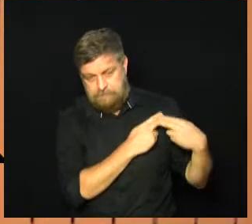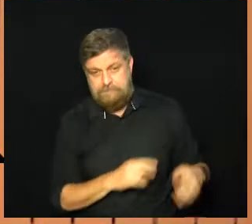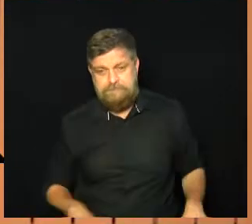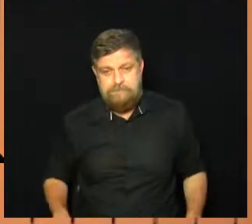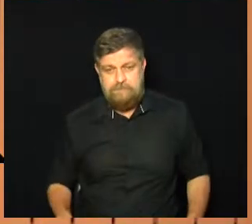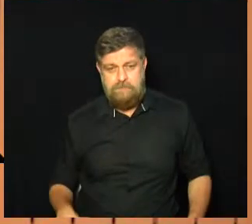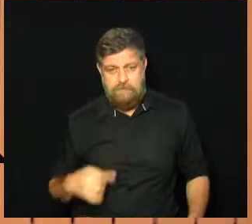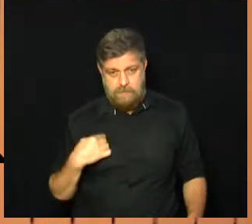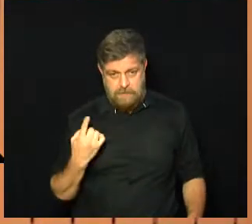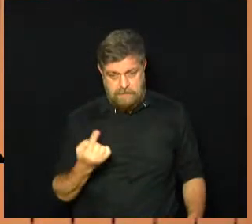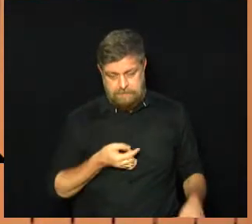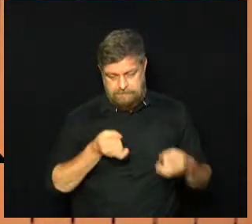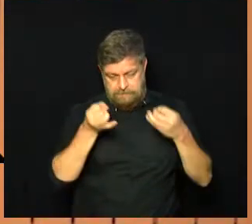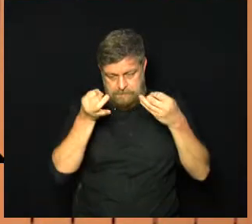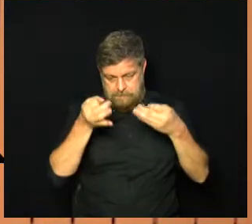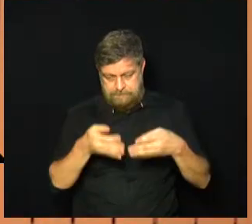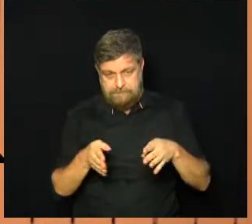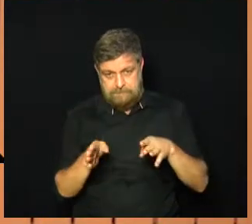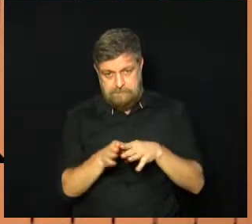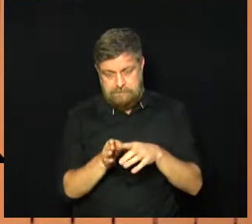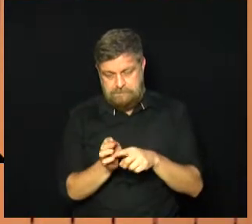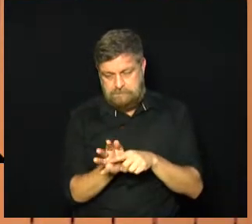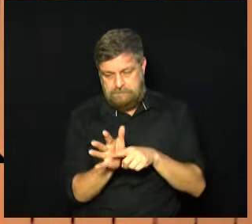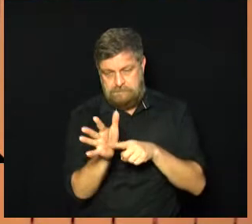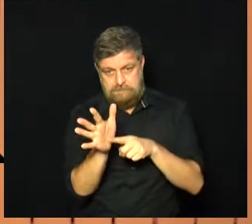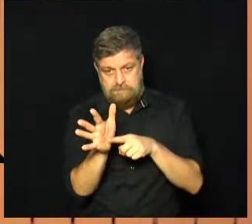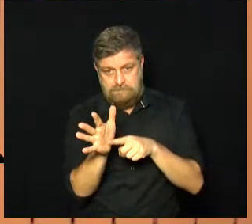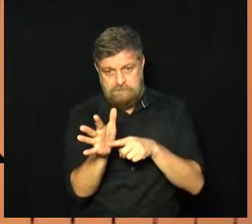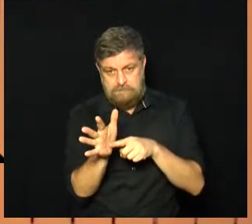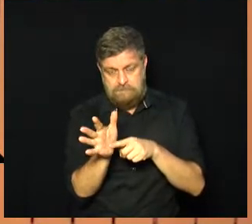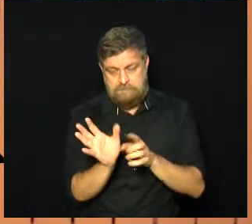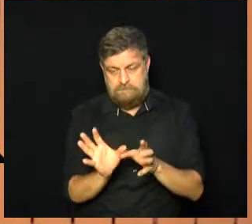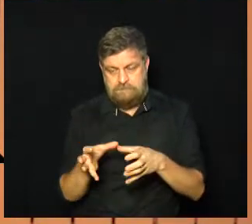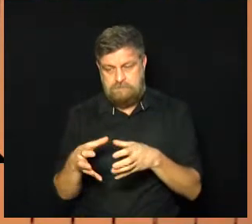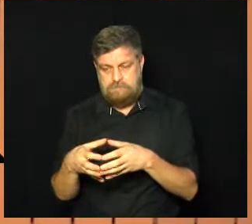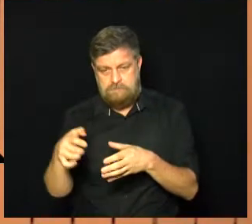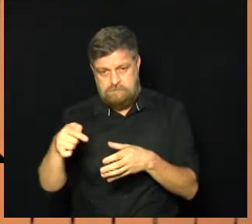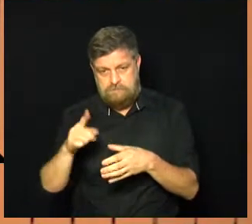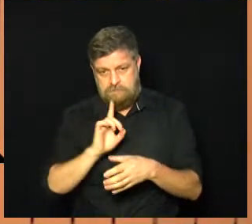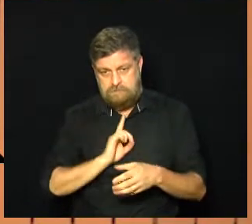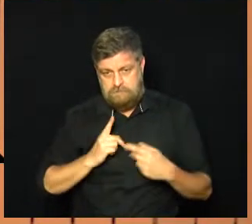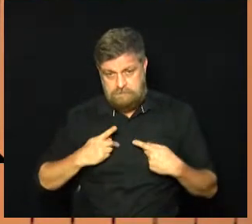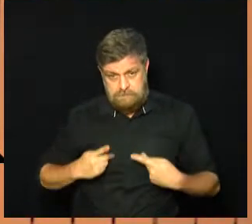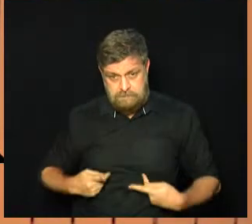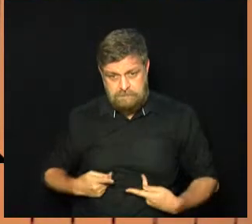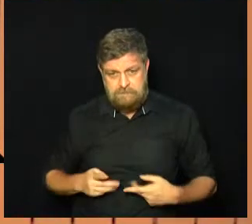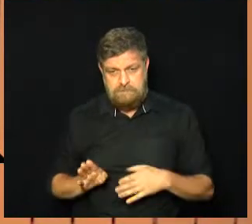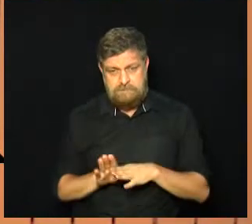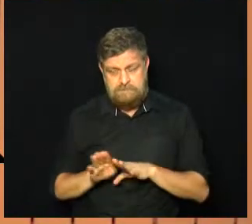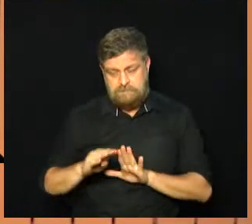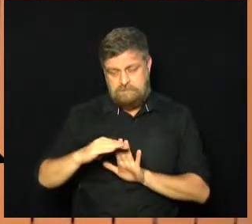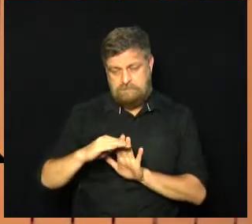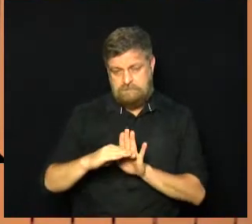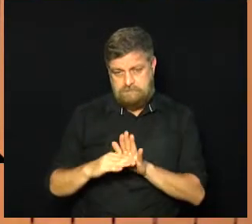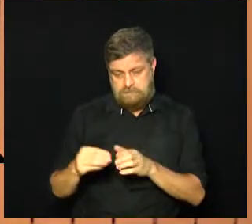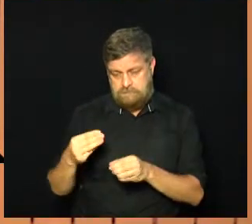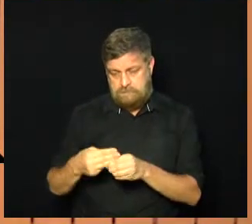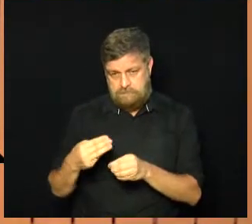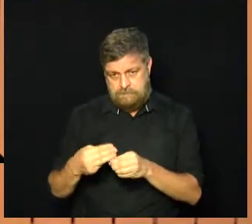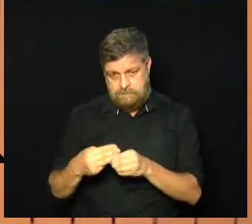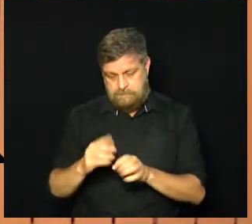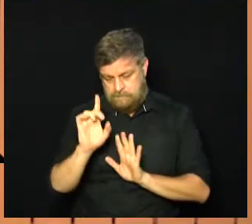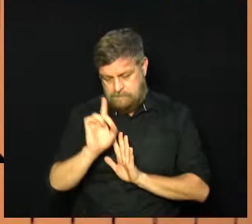da subcomissão em direitos humanos, né, sobre a construção do Plano Municipal de Direitos Humanos, que a gente